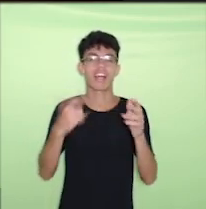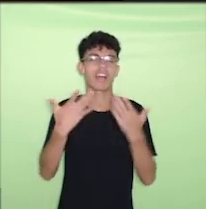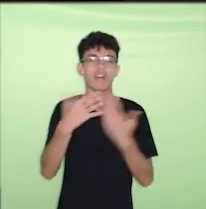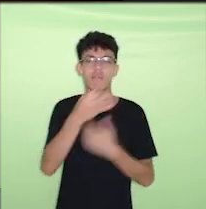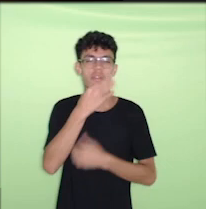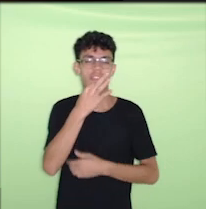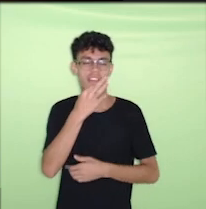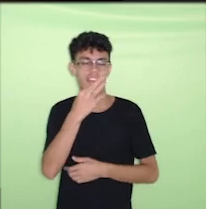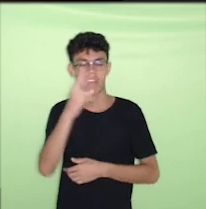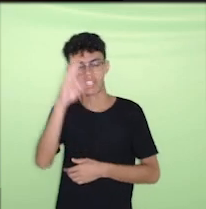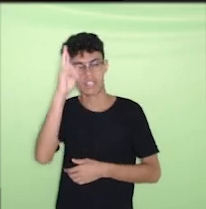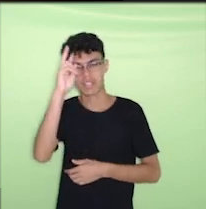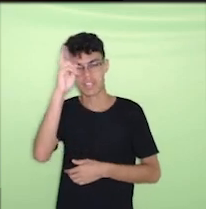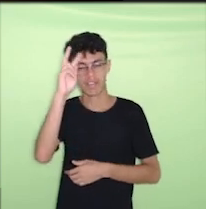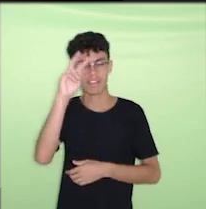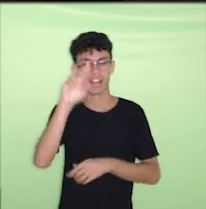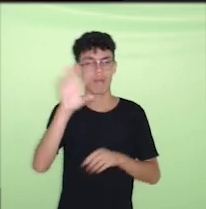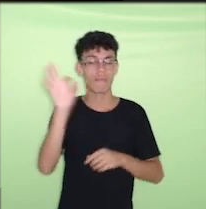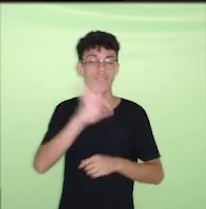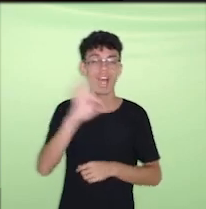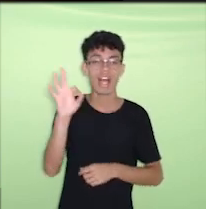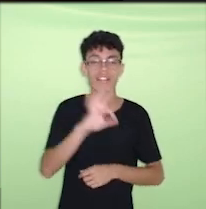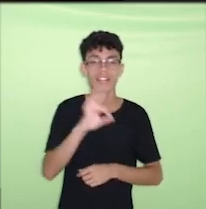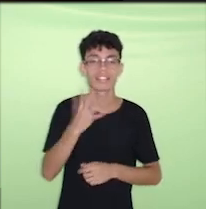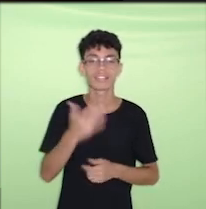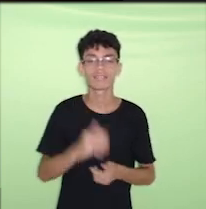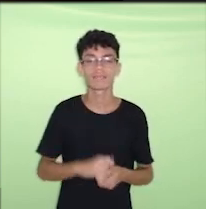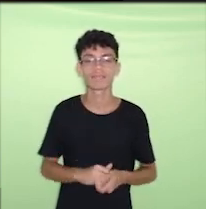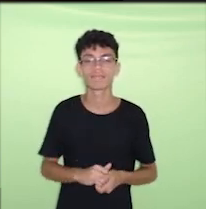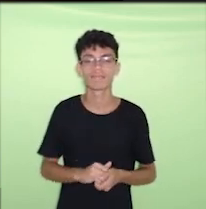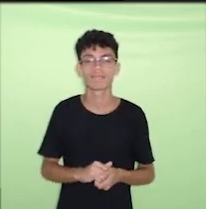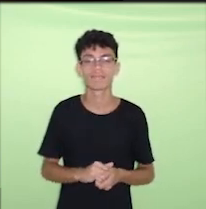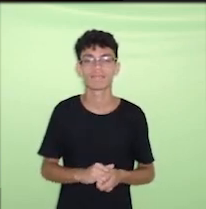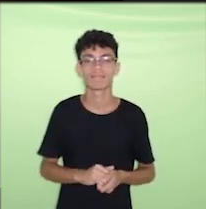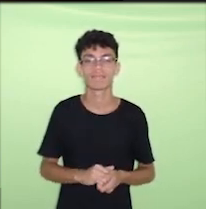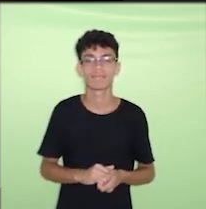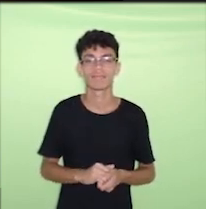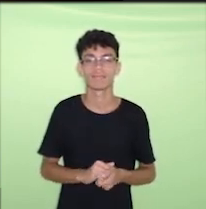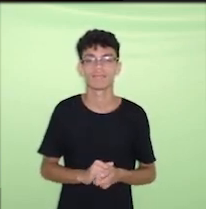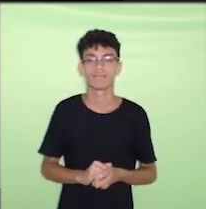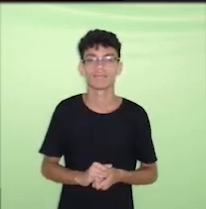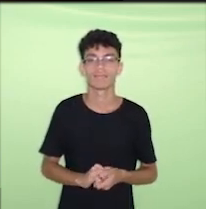sua fantasia. Nada de transcendências.